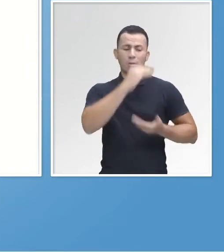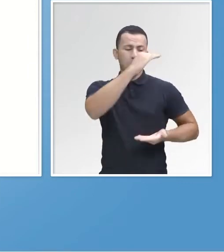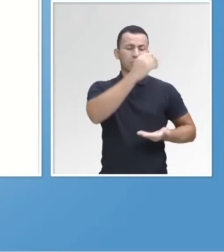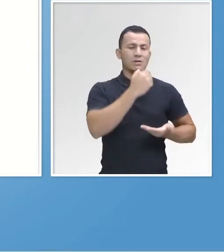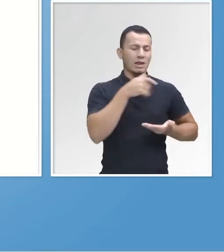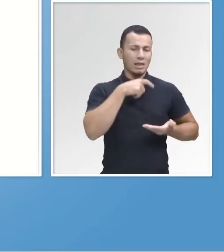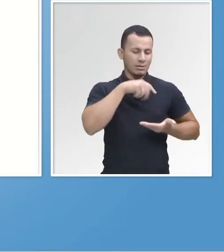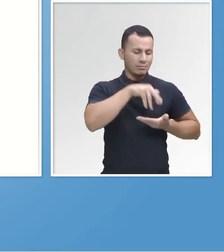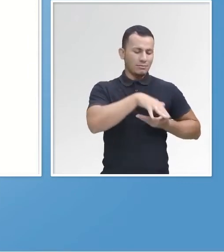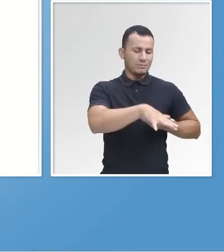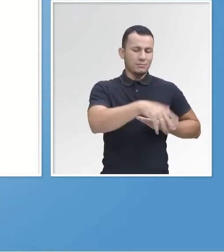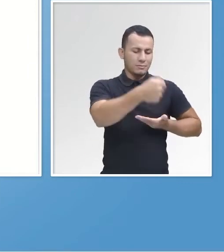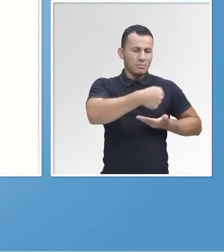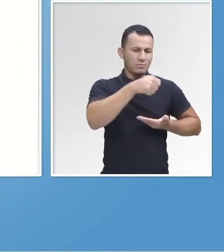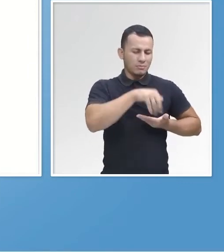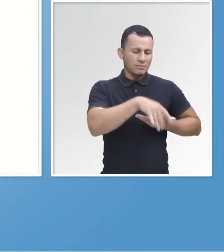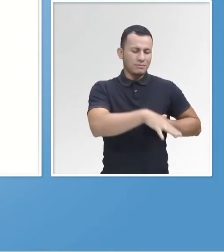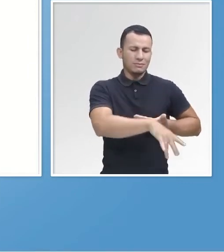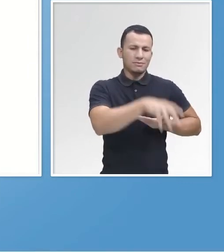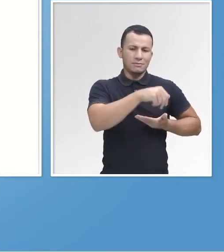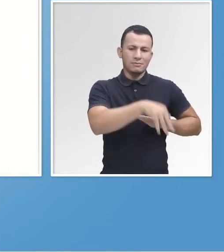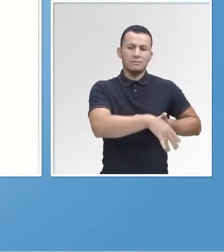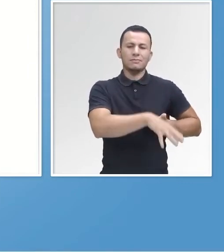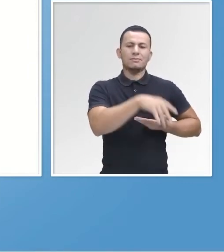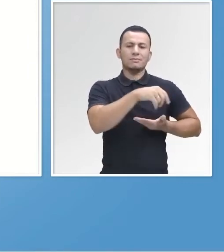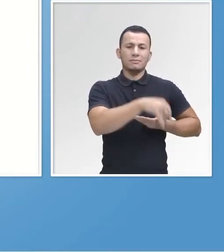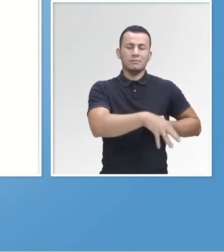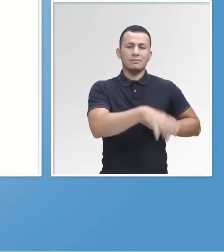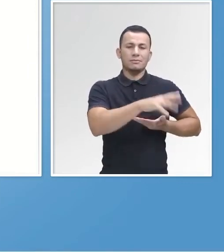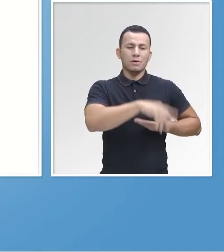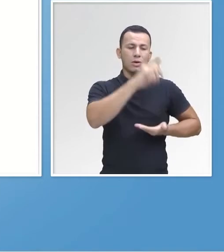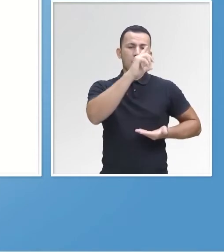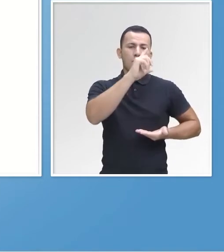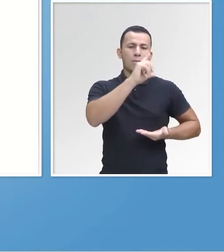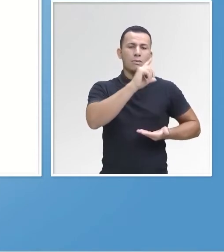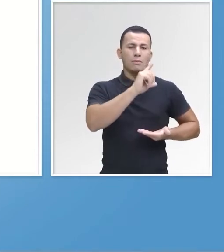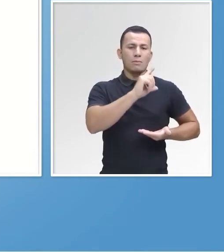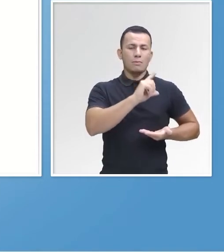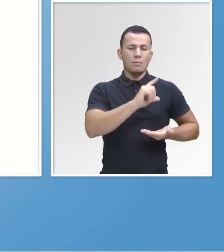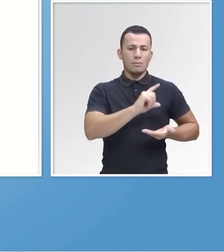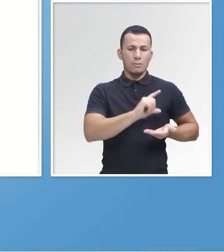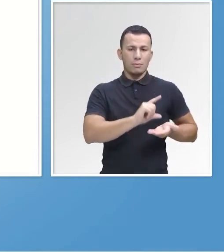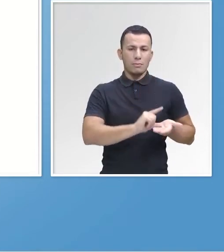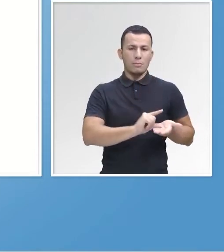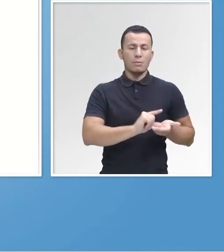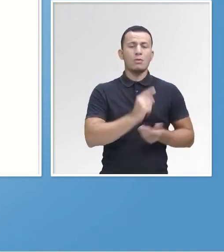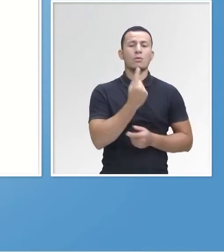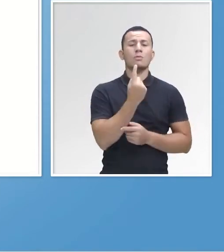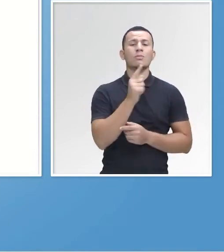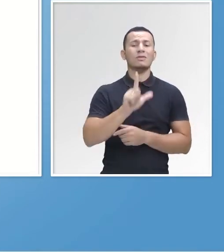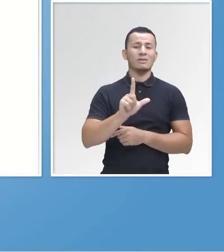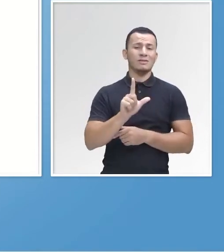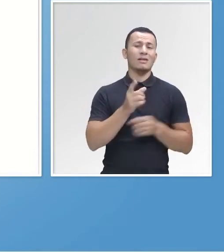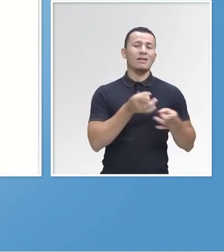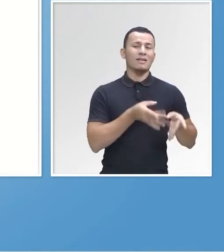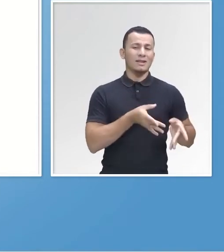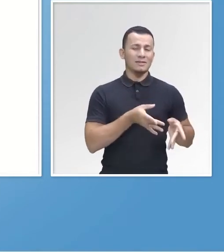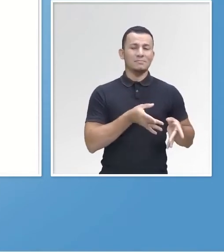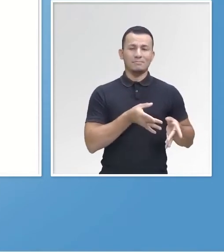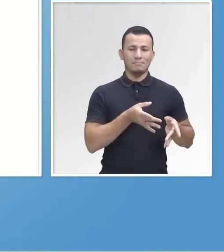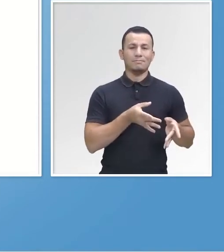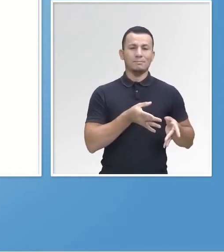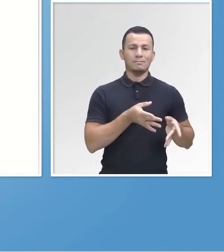né foi escorrem dos correntes correndo o que que aconteceu sobrou apenas 1 litro bom